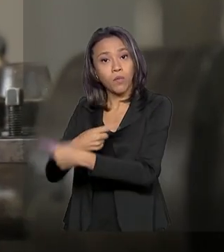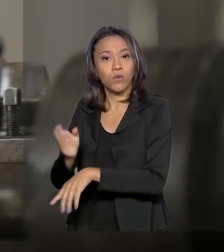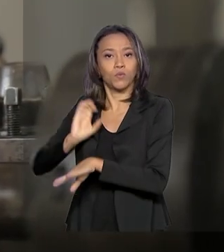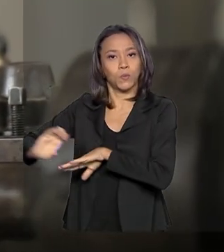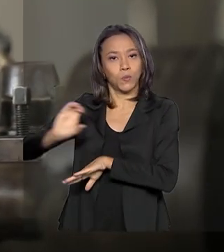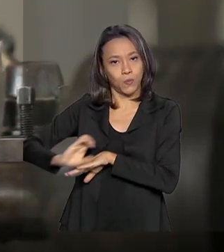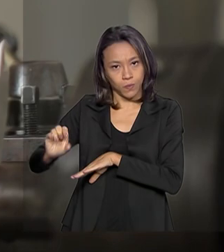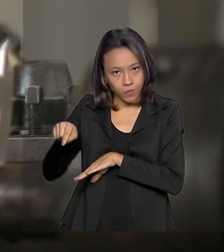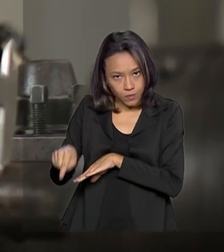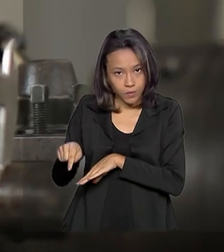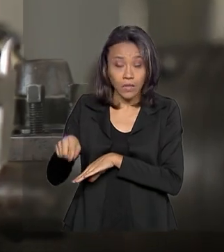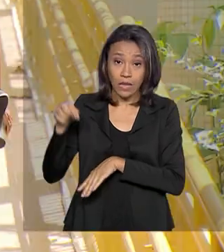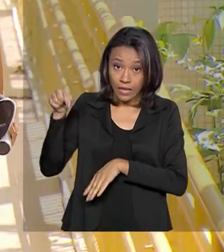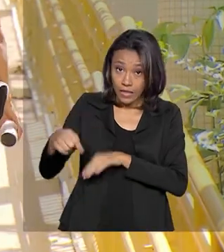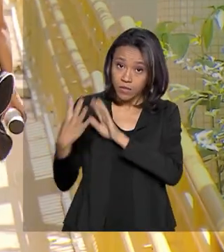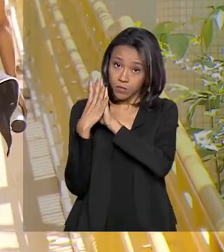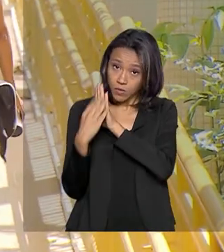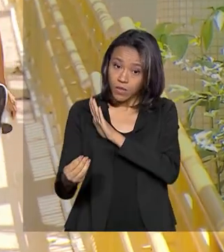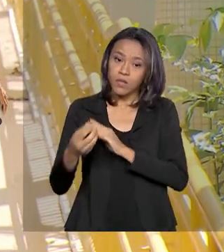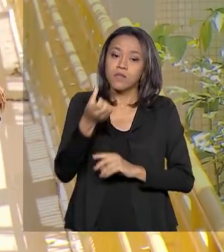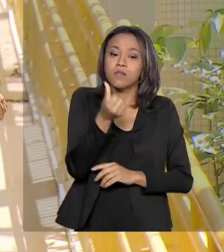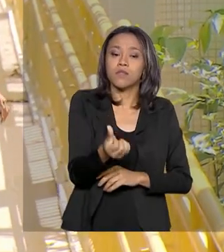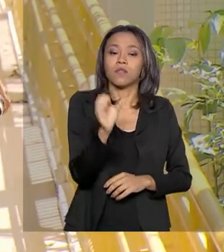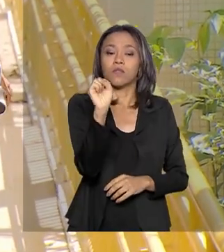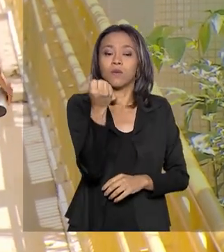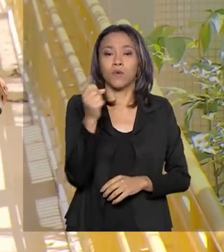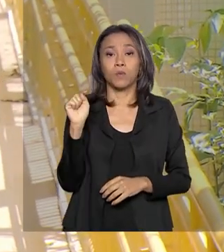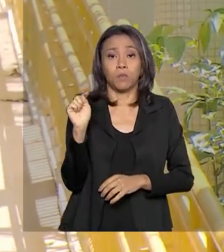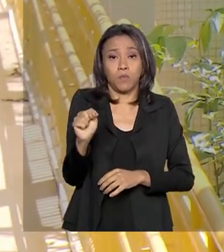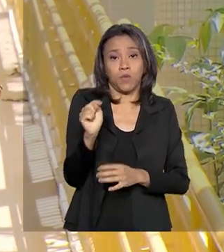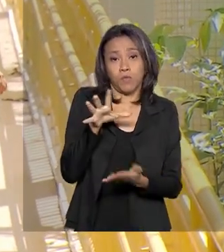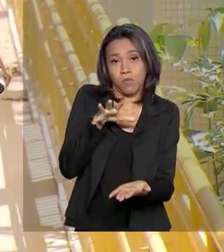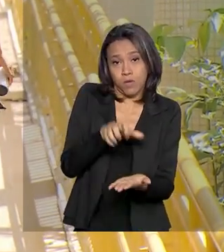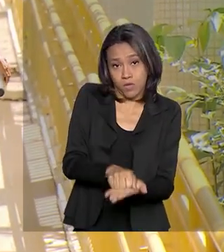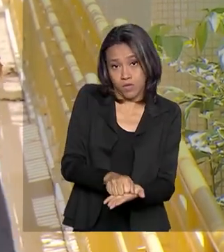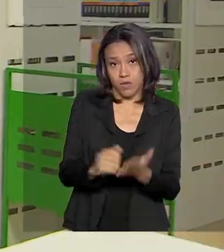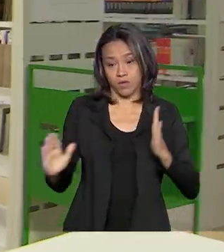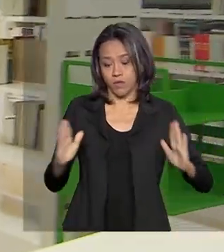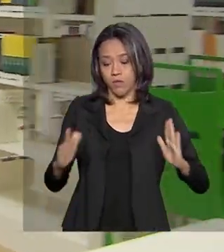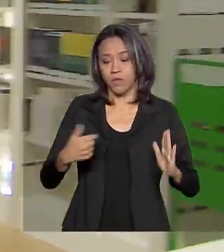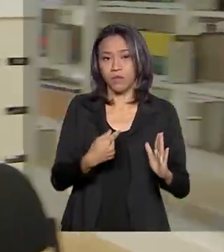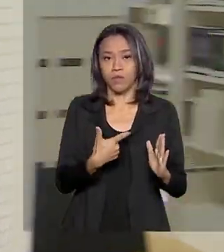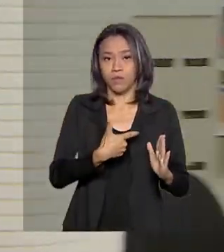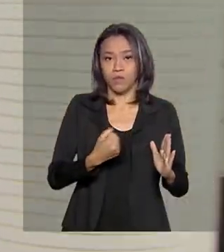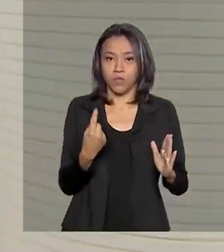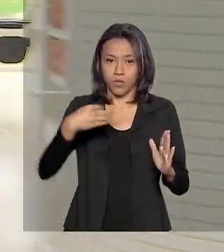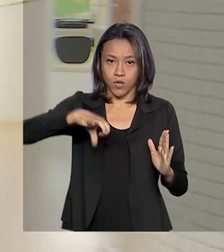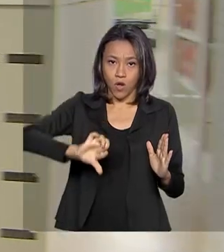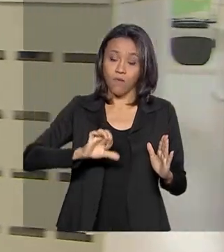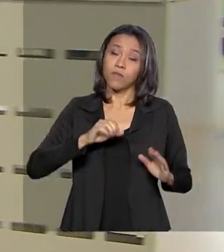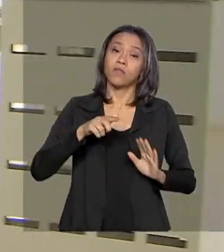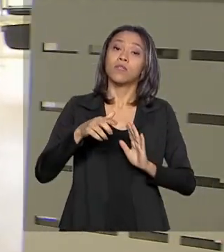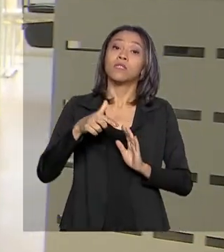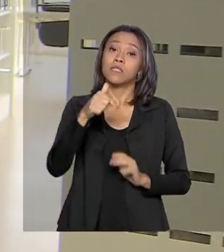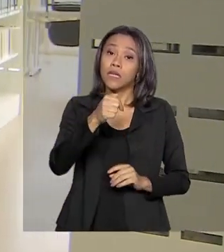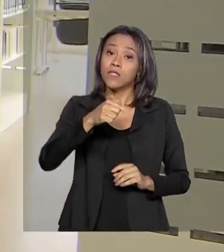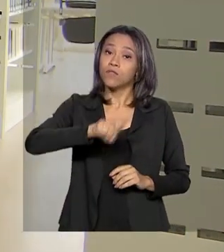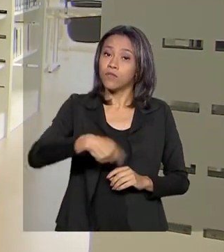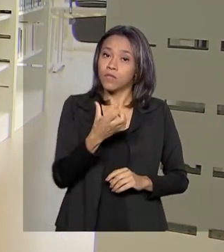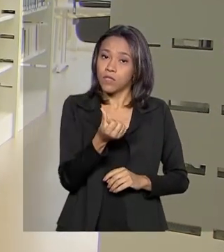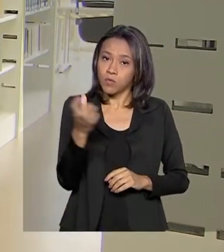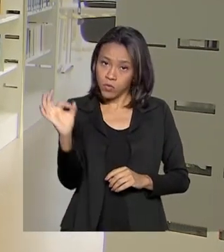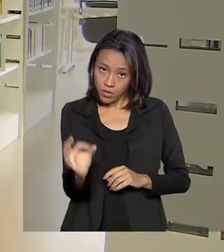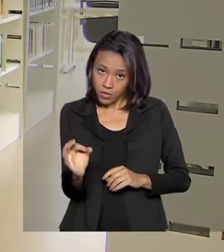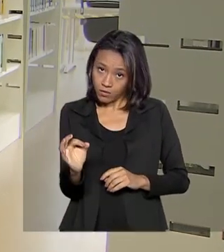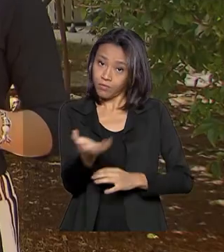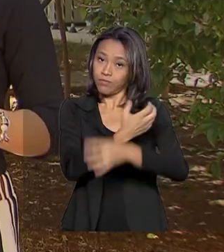modalidade foram mais 68 mil matrículas em 2019, 7,6% a mais que